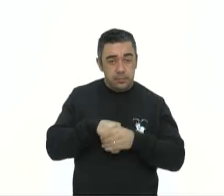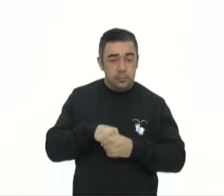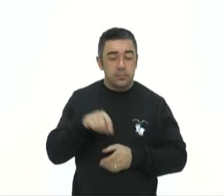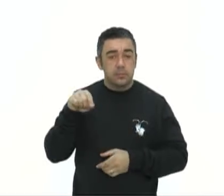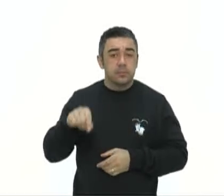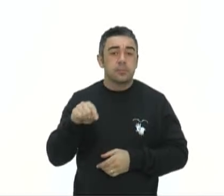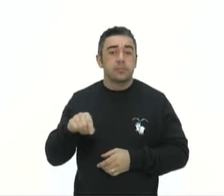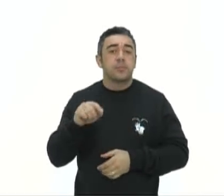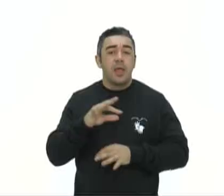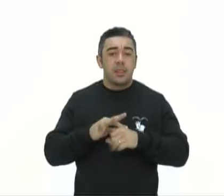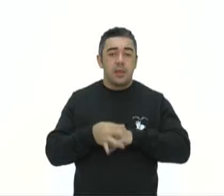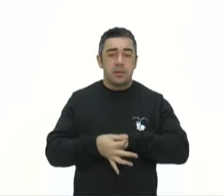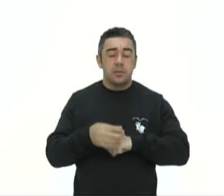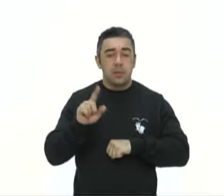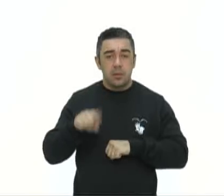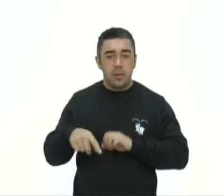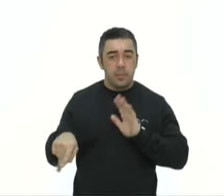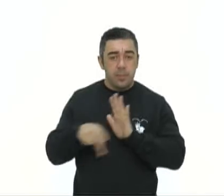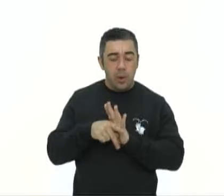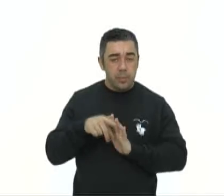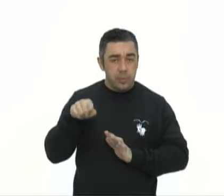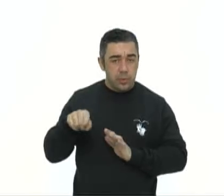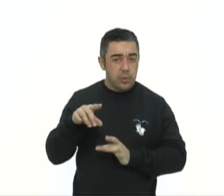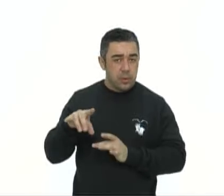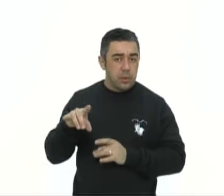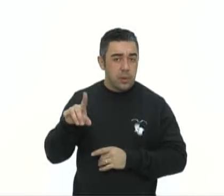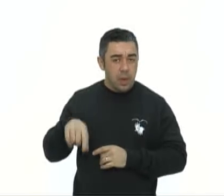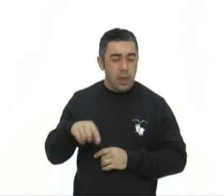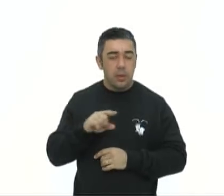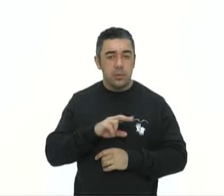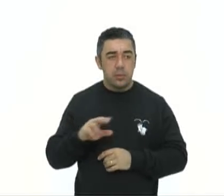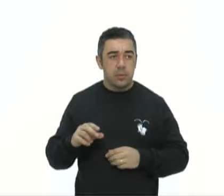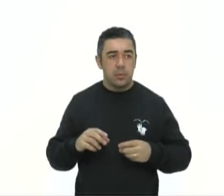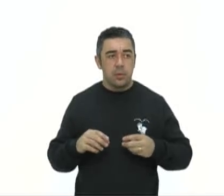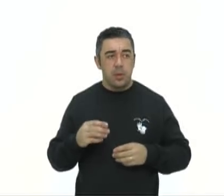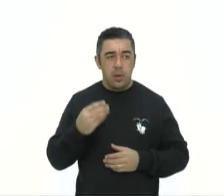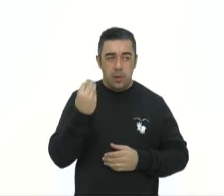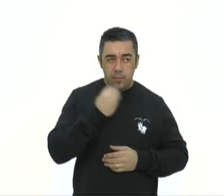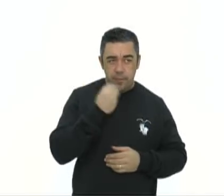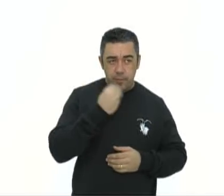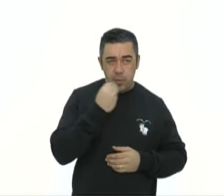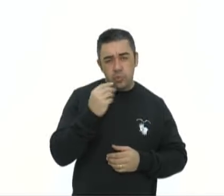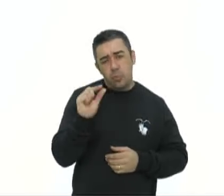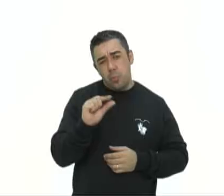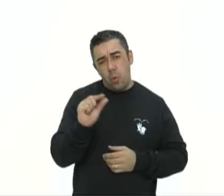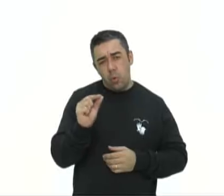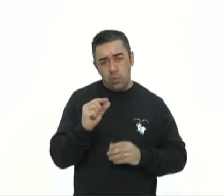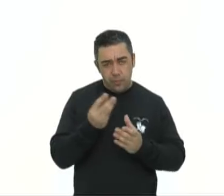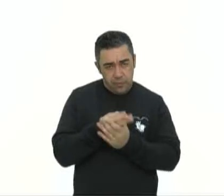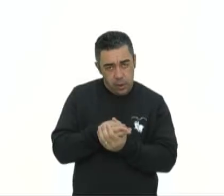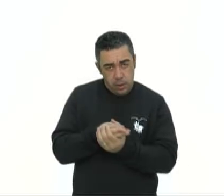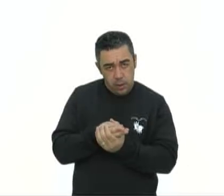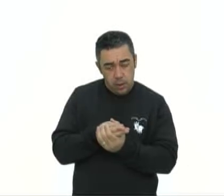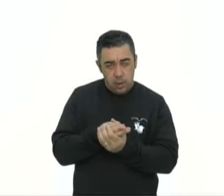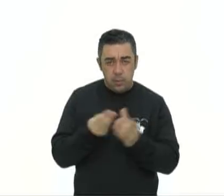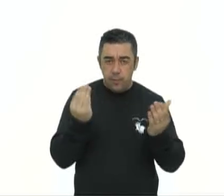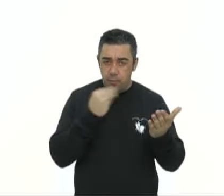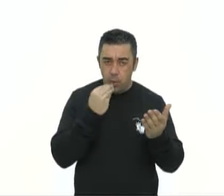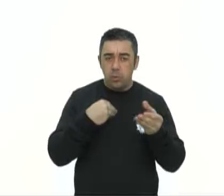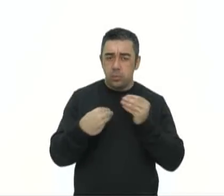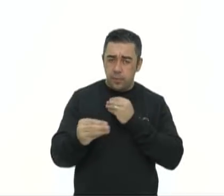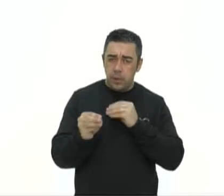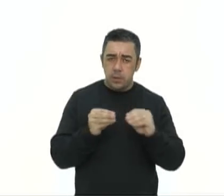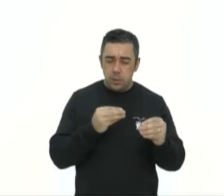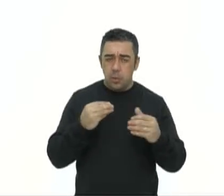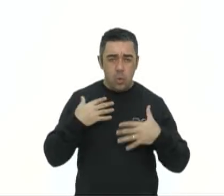tecido conjuntivo propriamente dito pode ser classificado em frouxo, com poucas fibras, tá? É delicado e flexível e